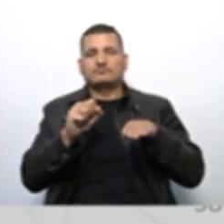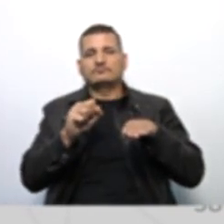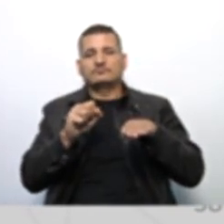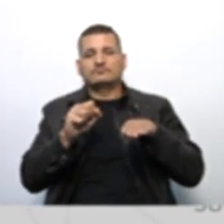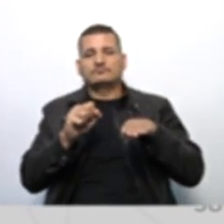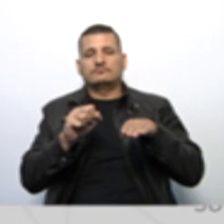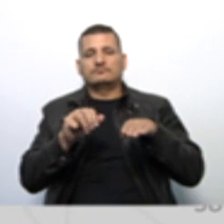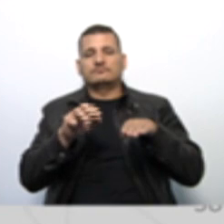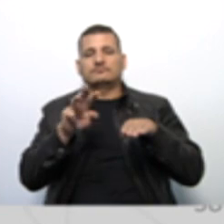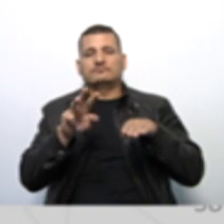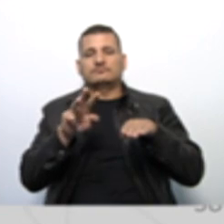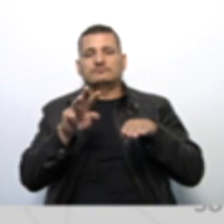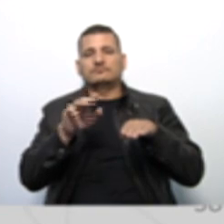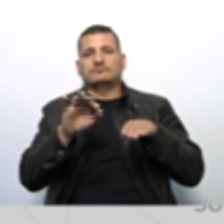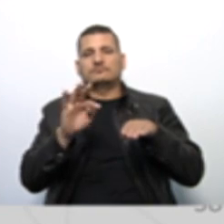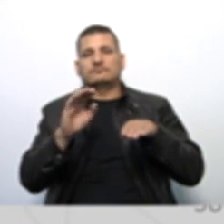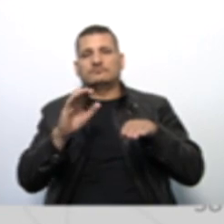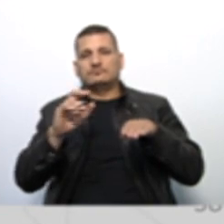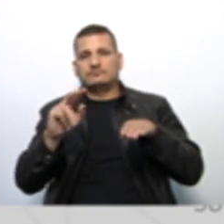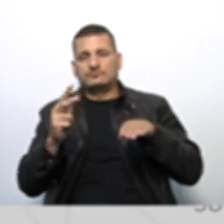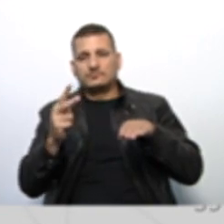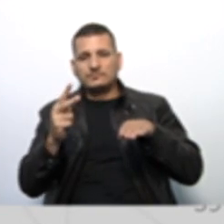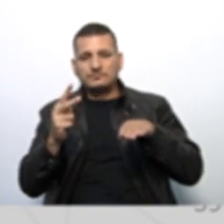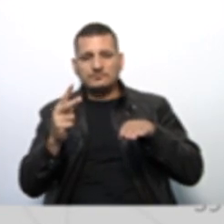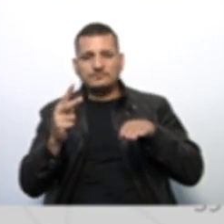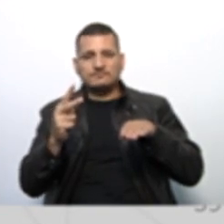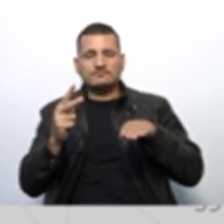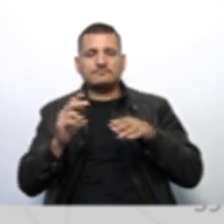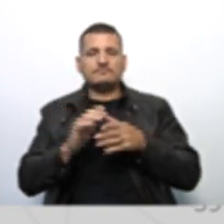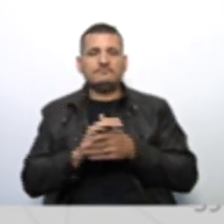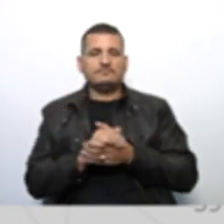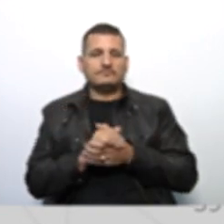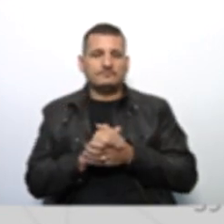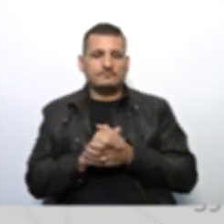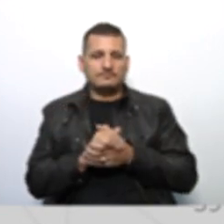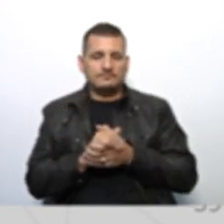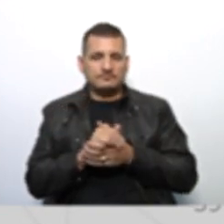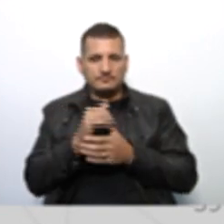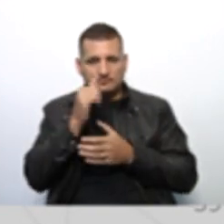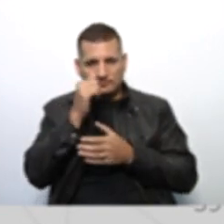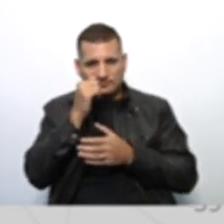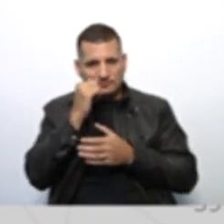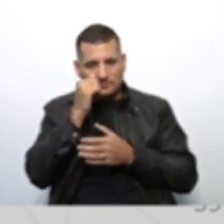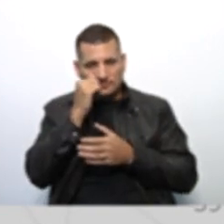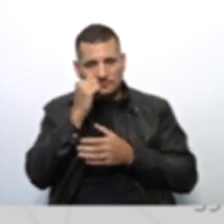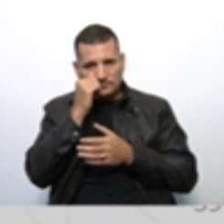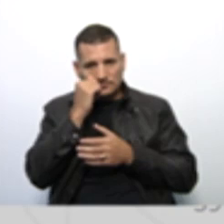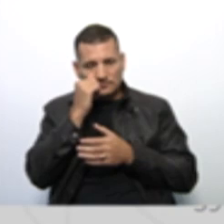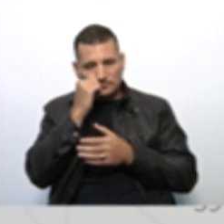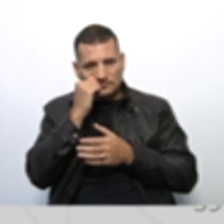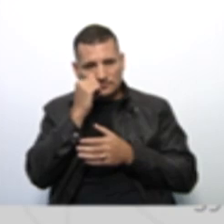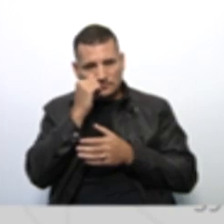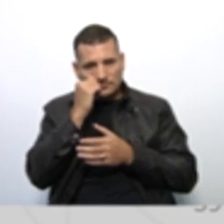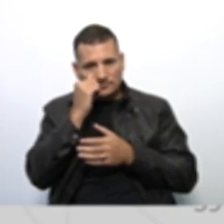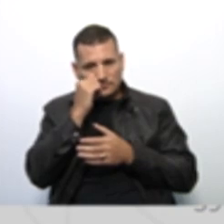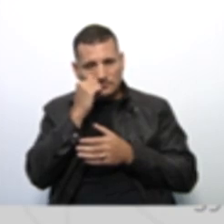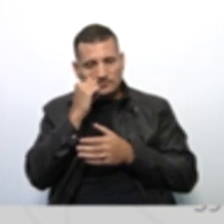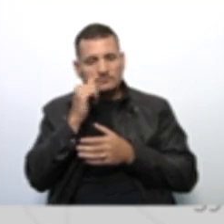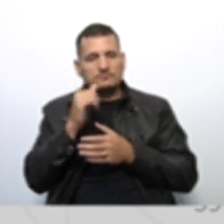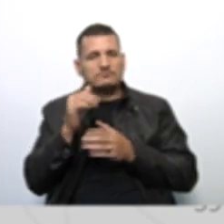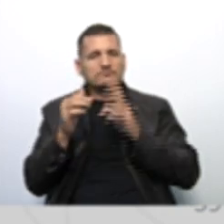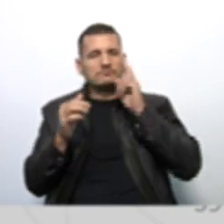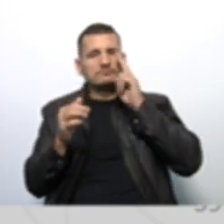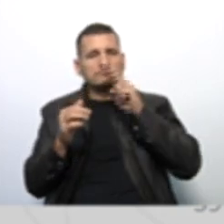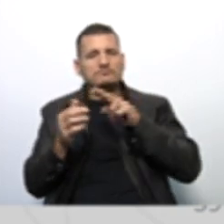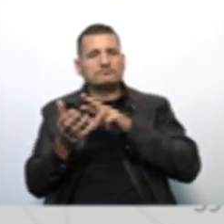switchzinho, que é o que nós vimos na nossa figura, certo? A gente já viu muita coisa, né, professor, até agora.